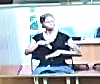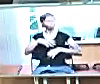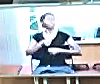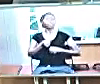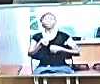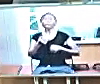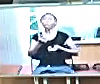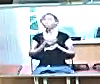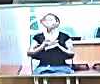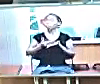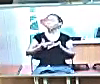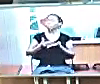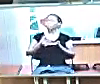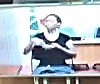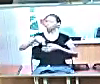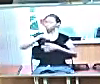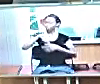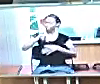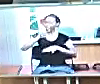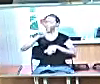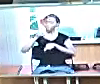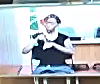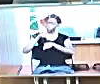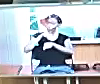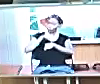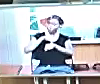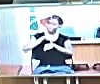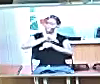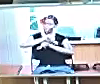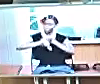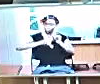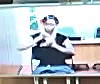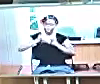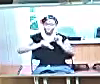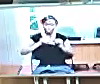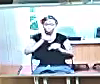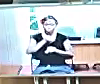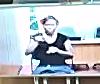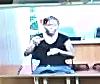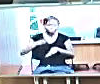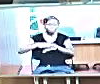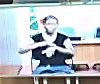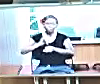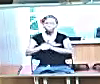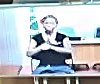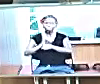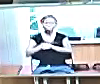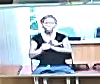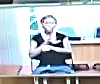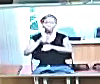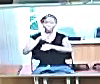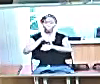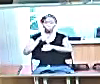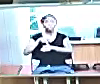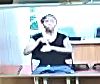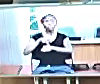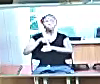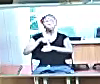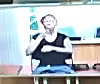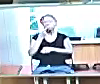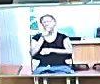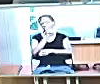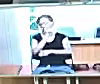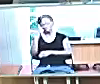a pedagogia da alternância com seus instrumentos pedagógicos eu não vou dizer 100% porque às vezes é até um pouco